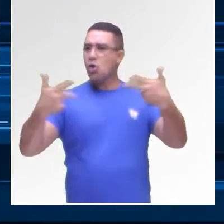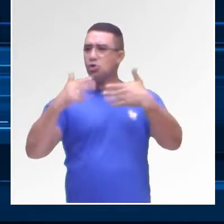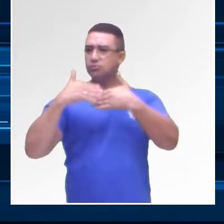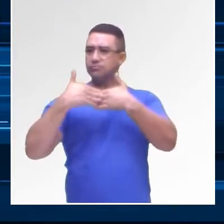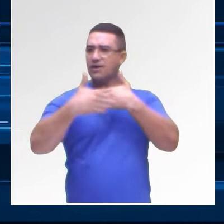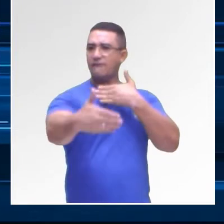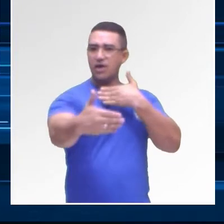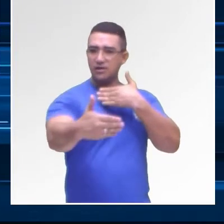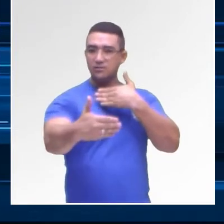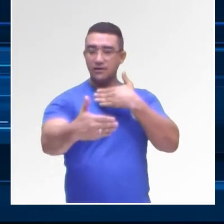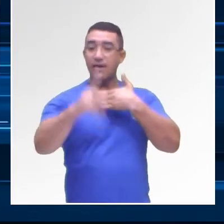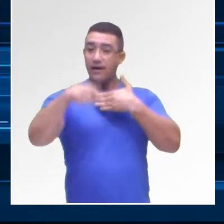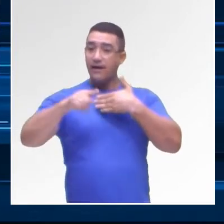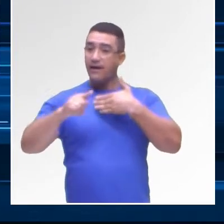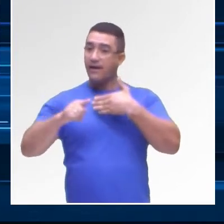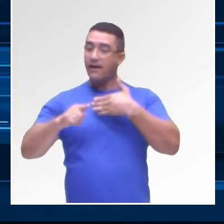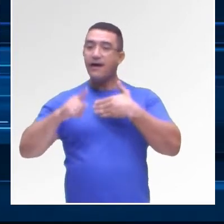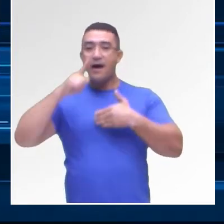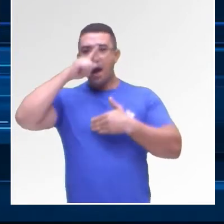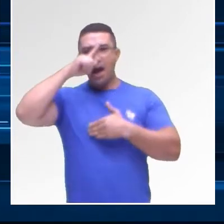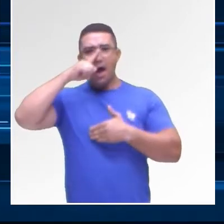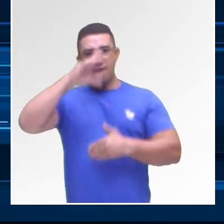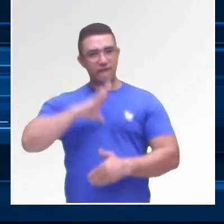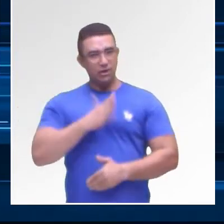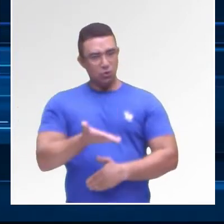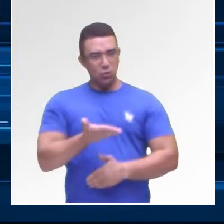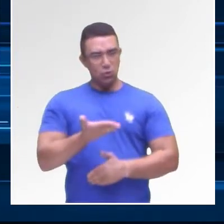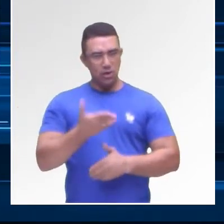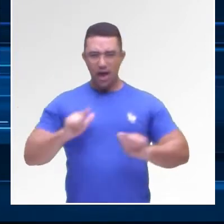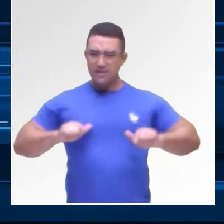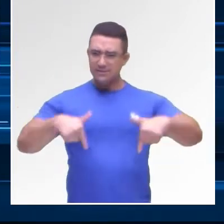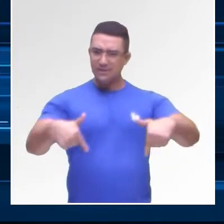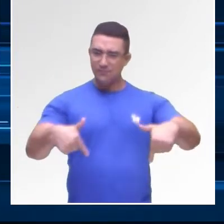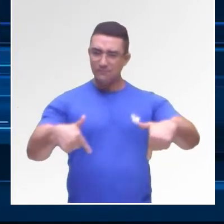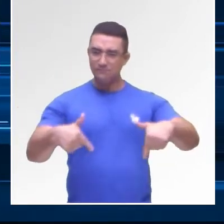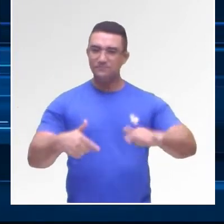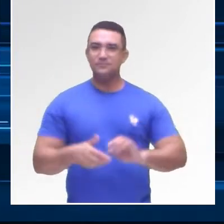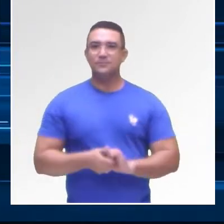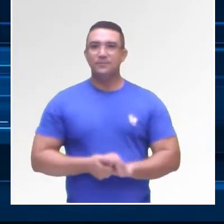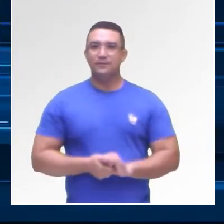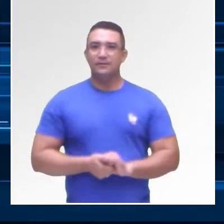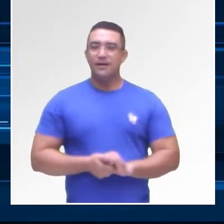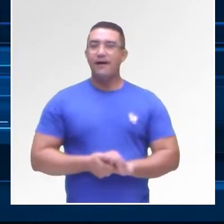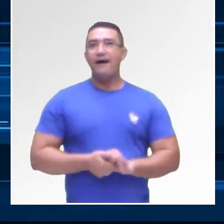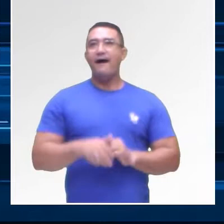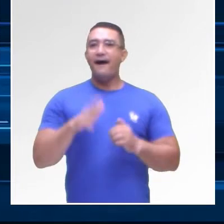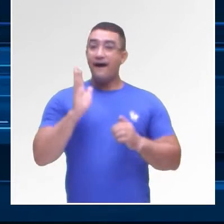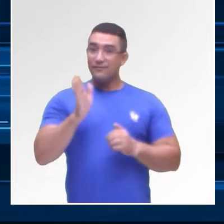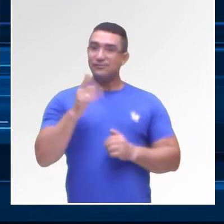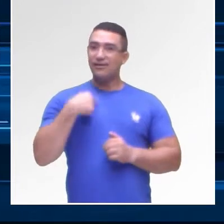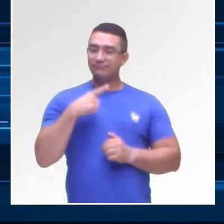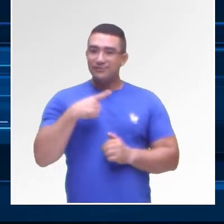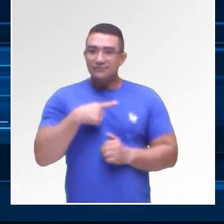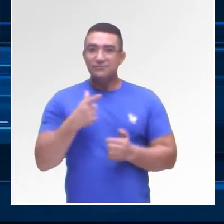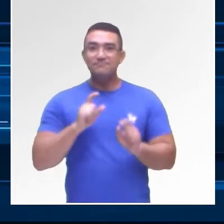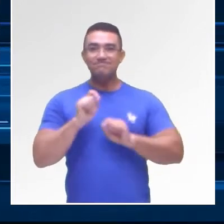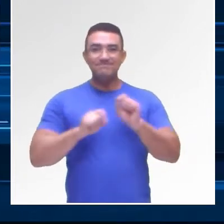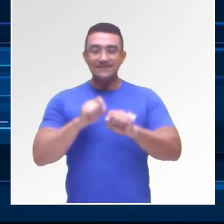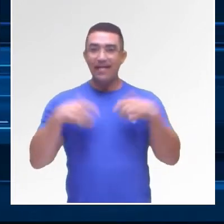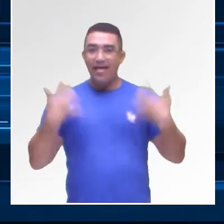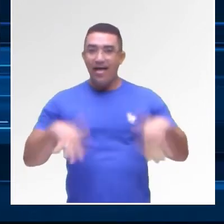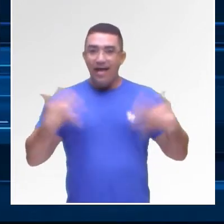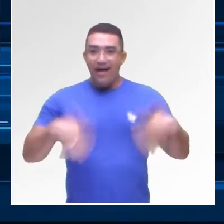isso, é uma aventura, né? Então, quando a gente fala assim, que passou por uma aventura, é